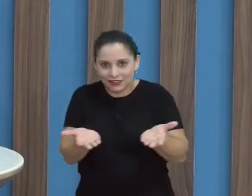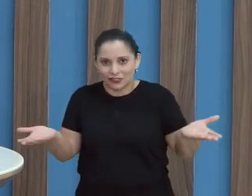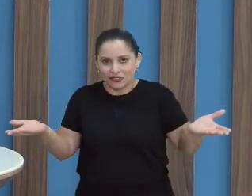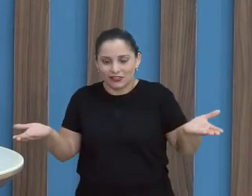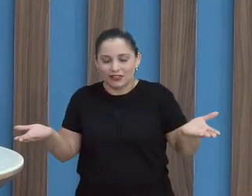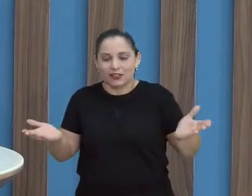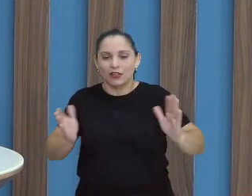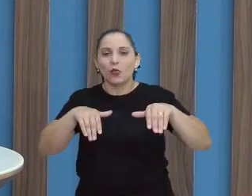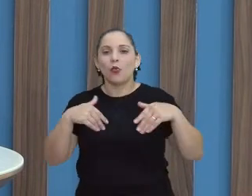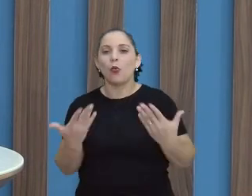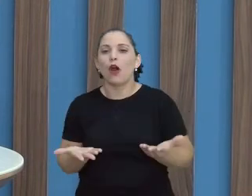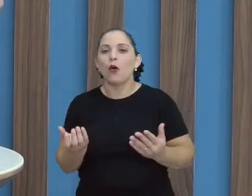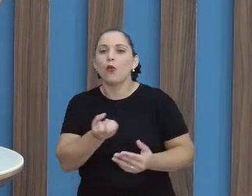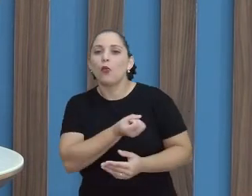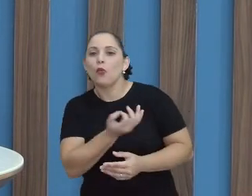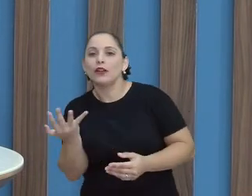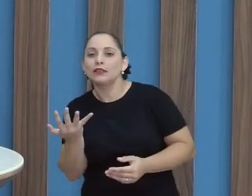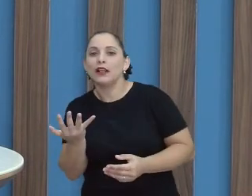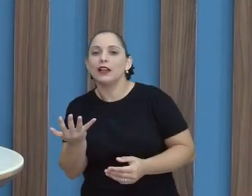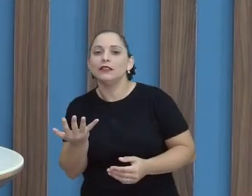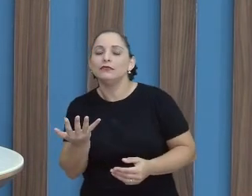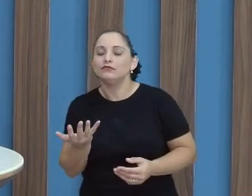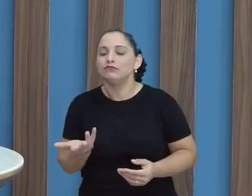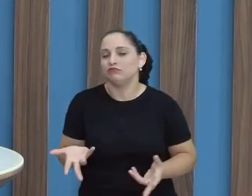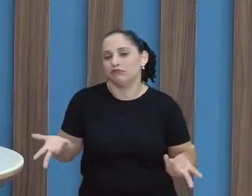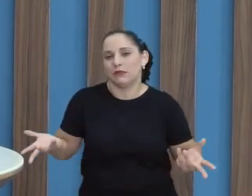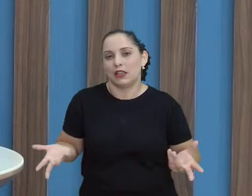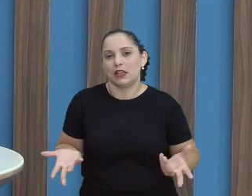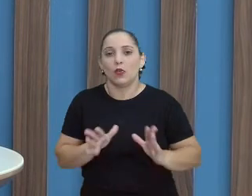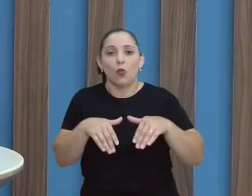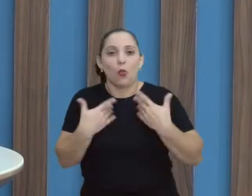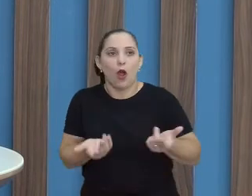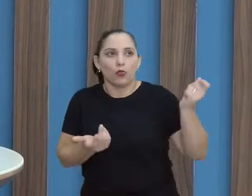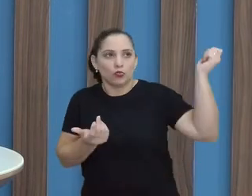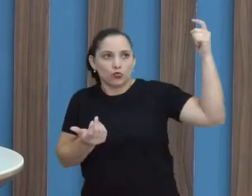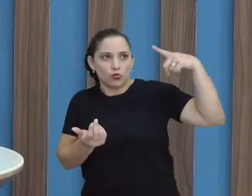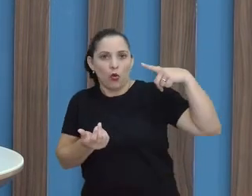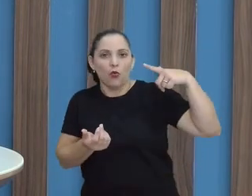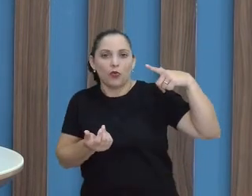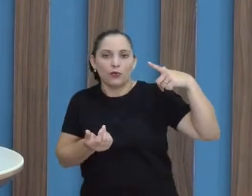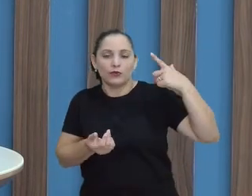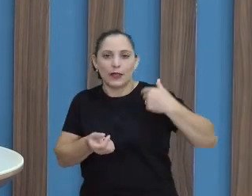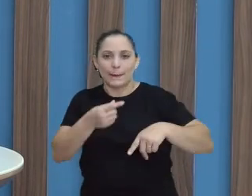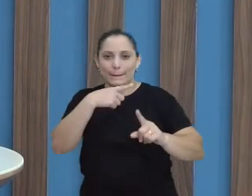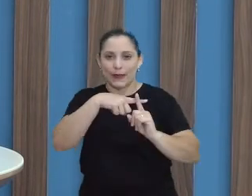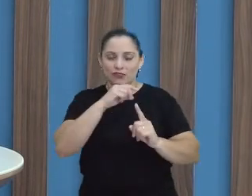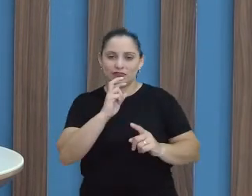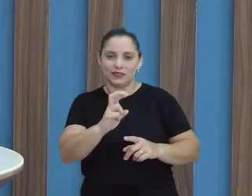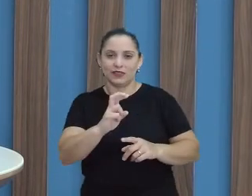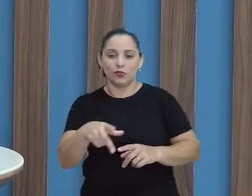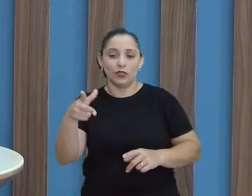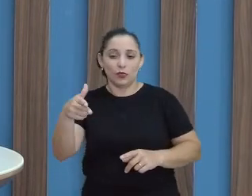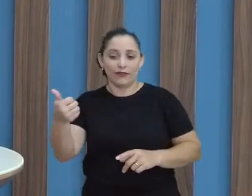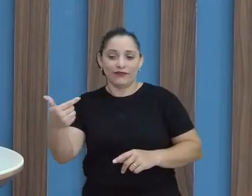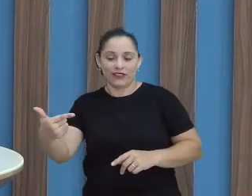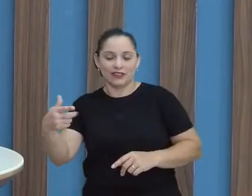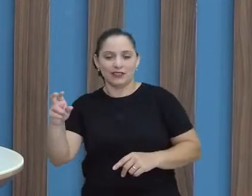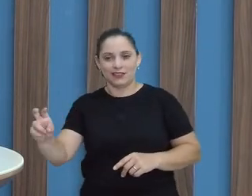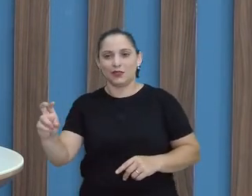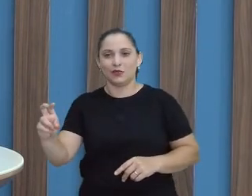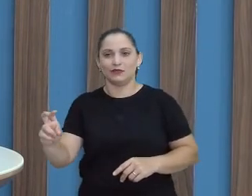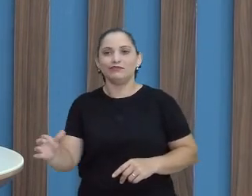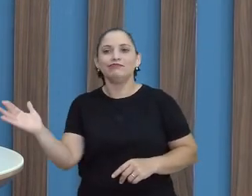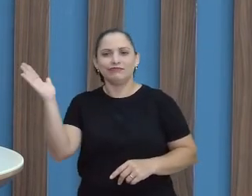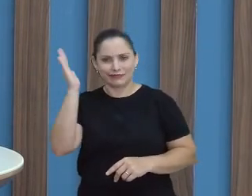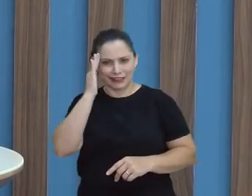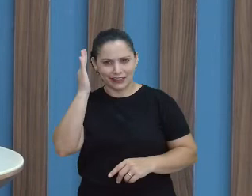é o valor que eu devo atribuir para o Sol? Então, qual é o valor do Sol? Mais 5 dá igual a 25. Né? Descobrimos aí